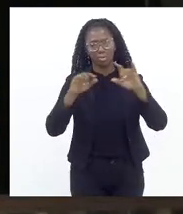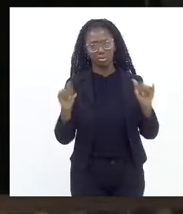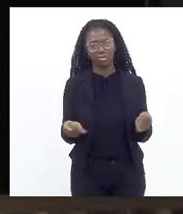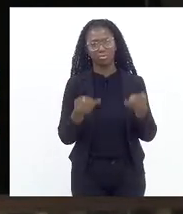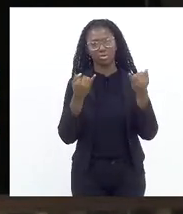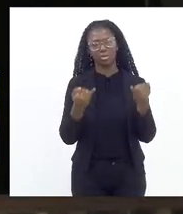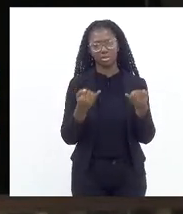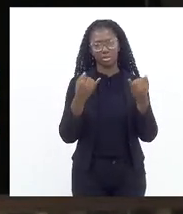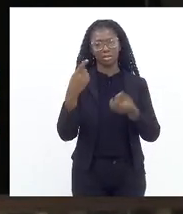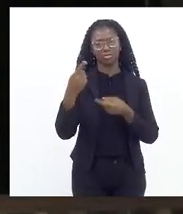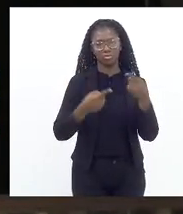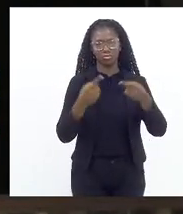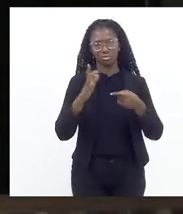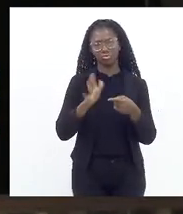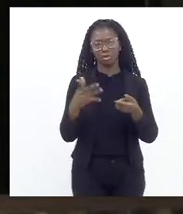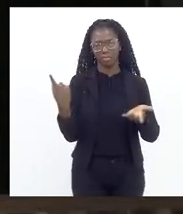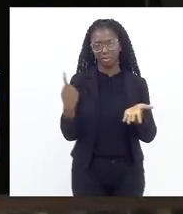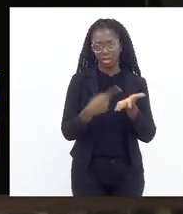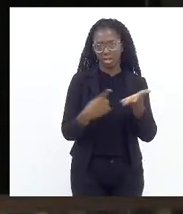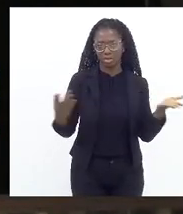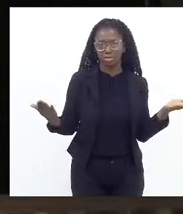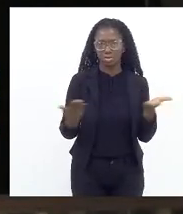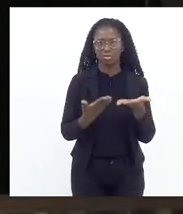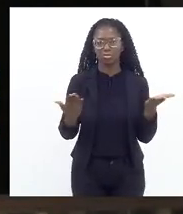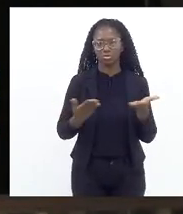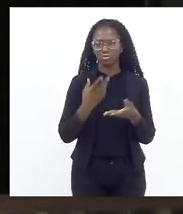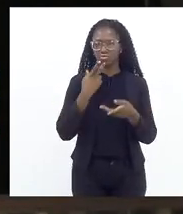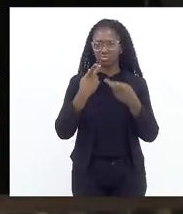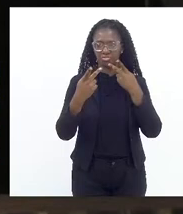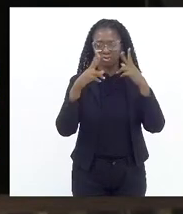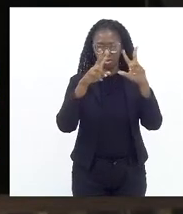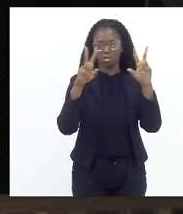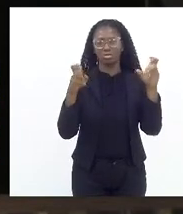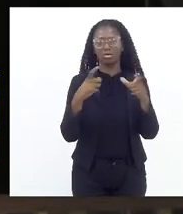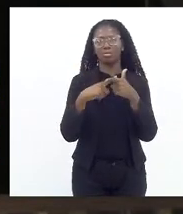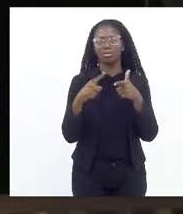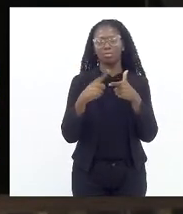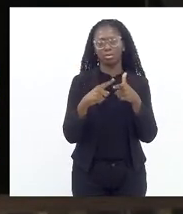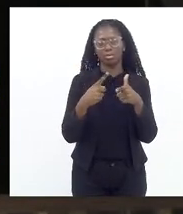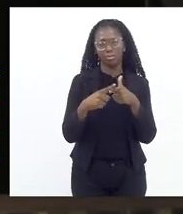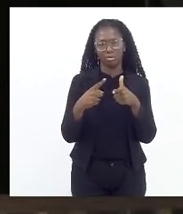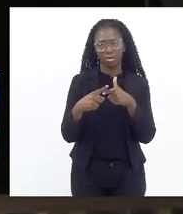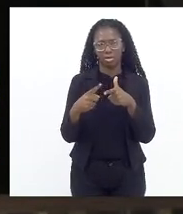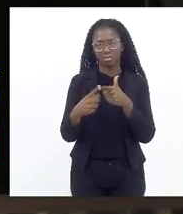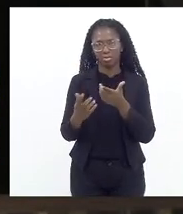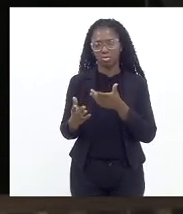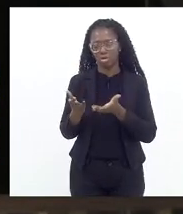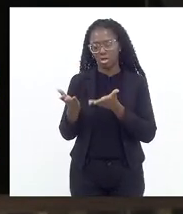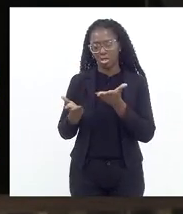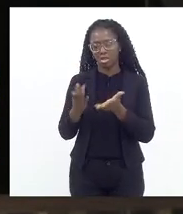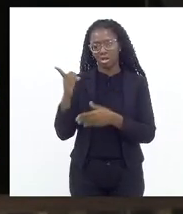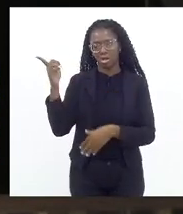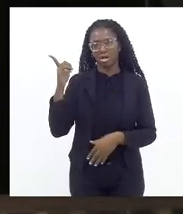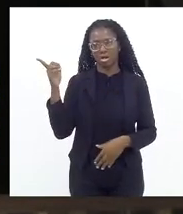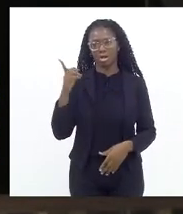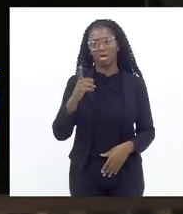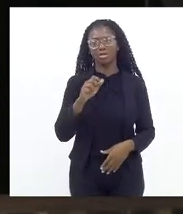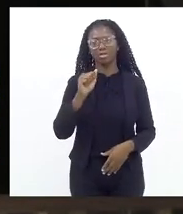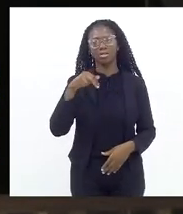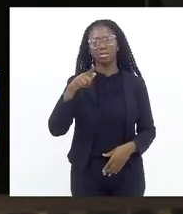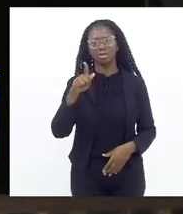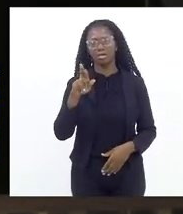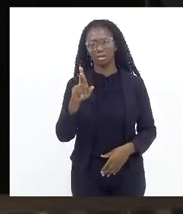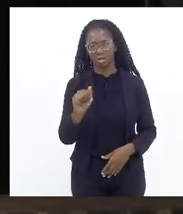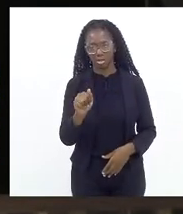já tinha hoje agendada para tratar do tema, né, do problema do atendimento do DETRAN no meu município, Angra dos Reis,